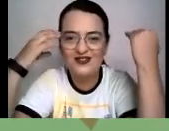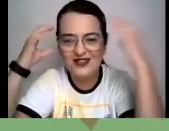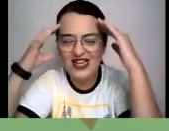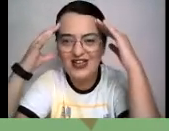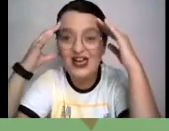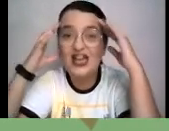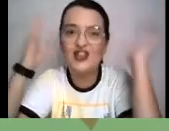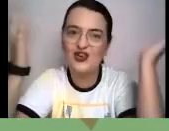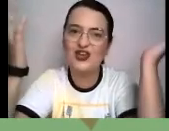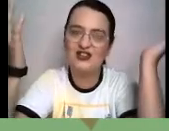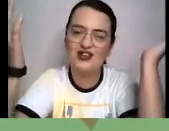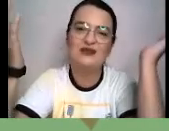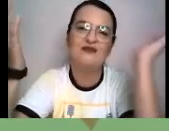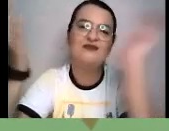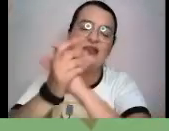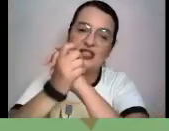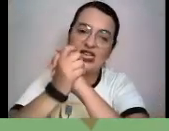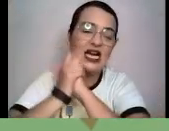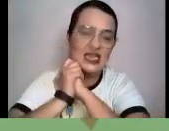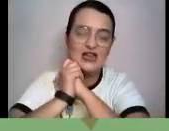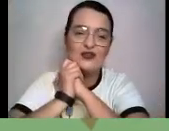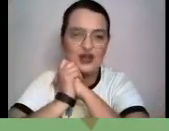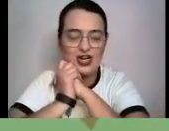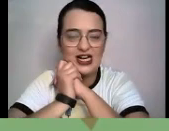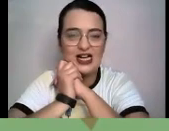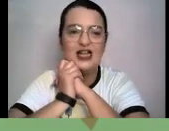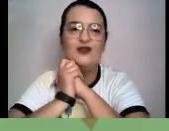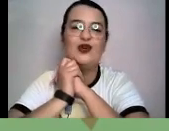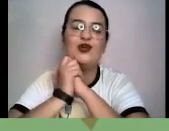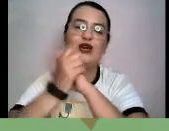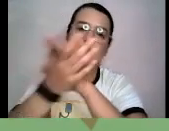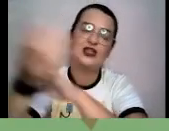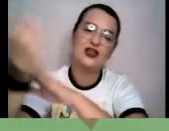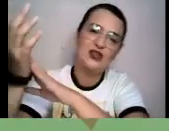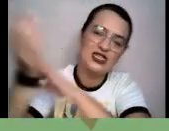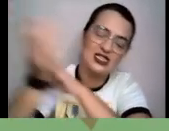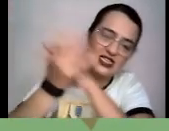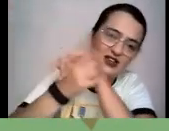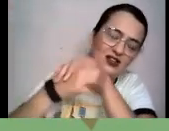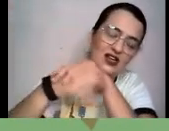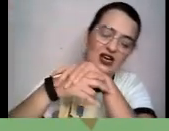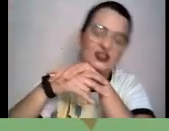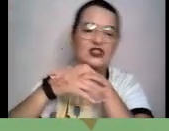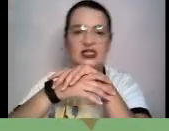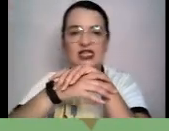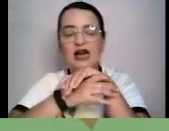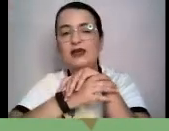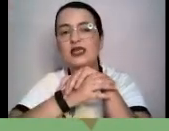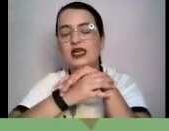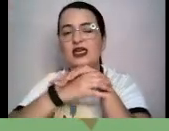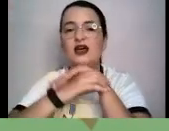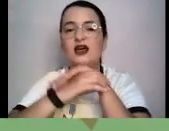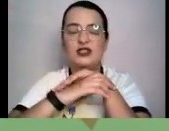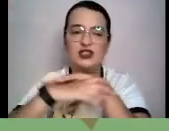primeiro. Perdoe, viu? Mas já está aqui, vou colocar, vou responder com vocês. Então, vocês já